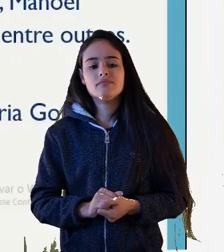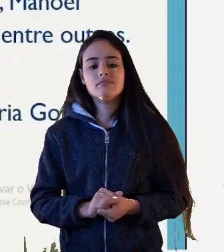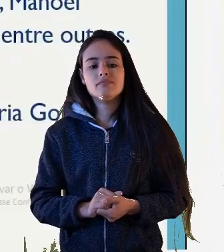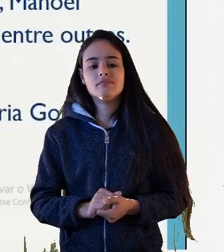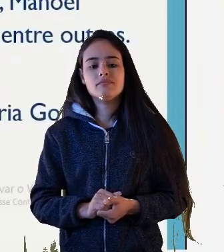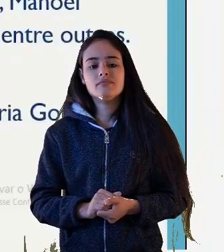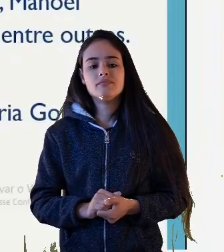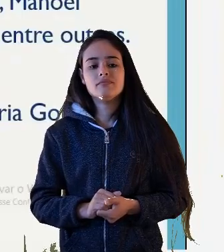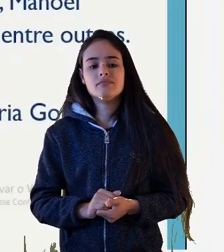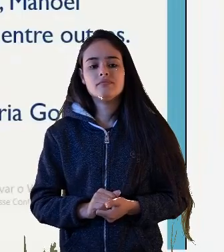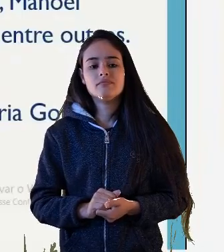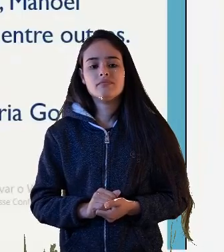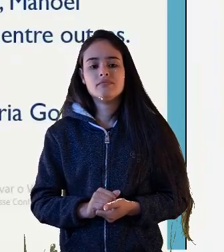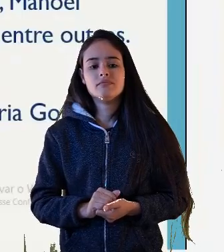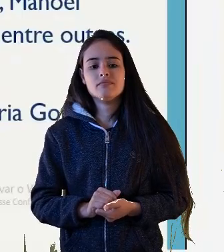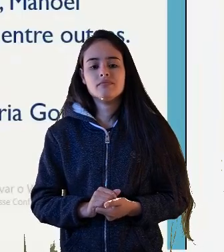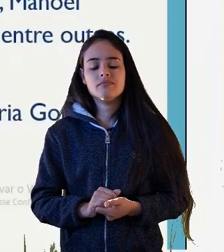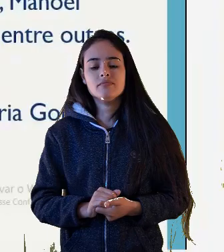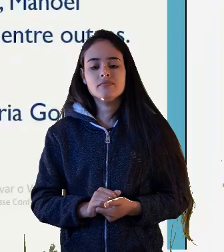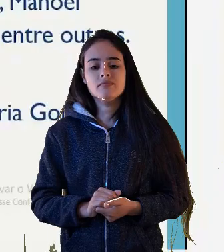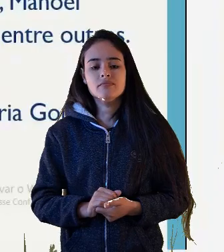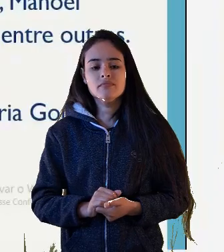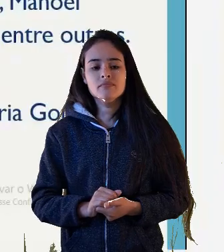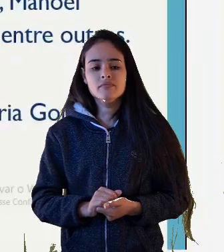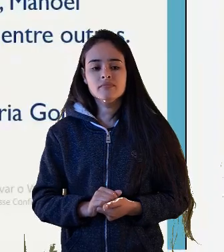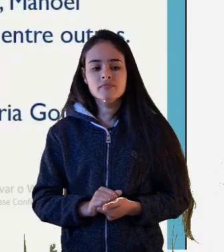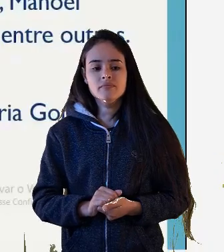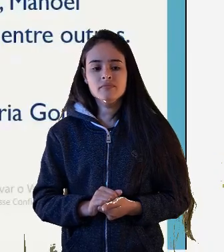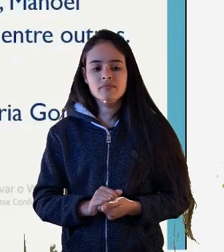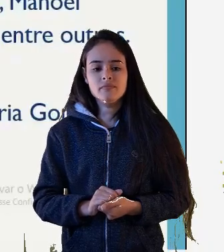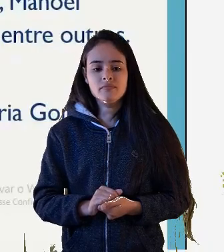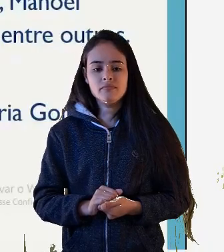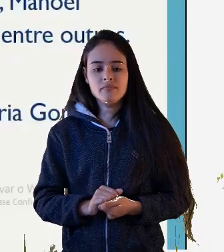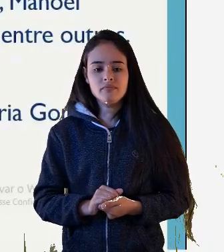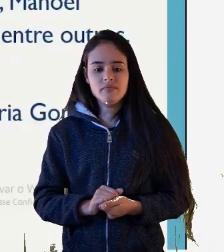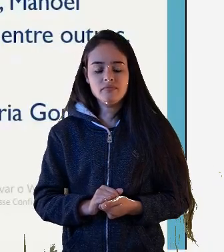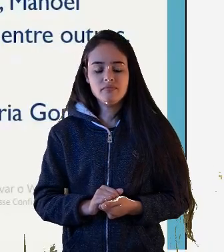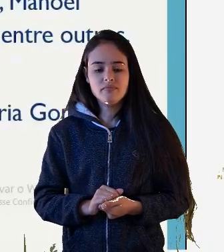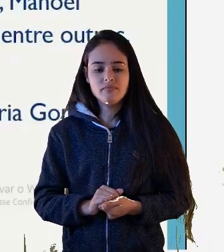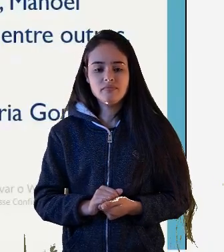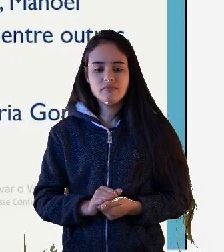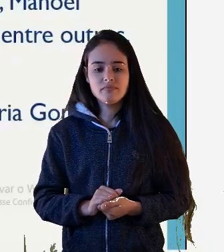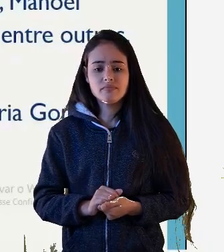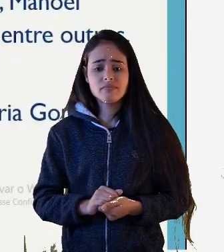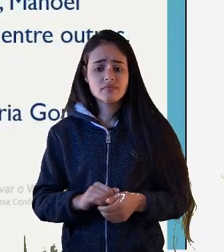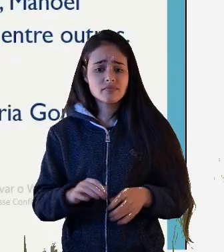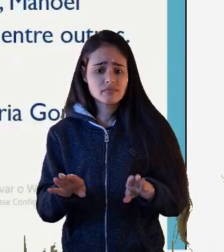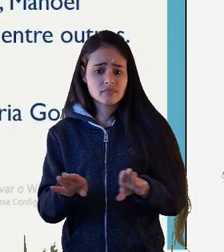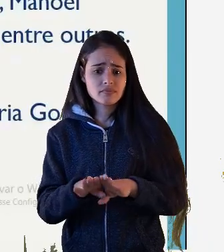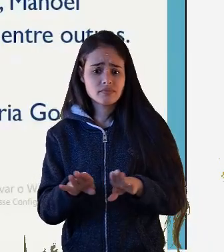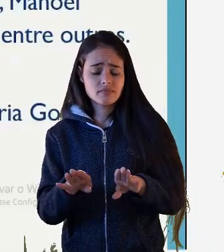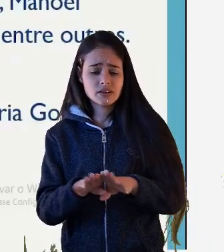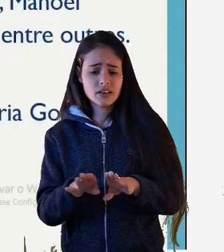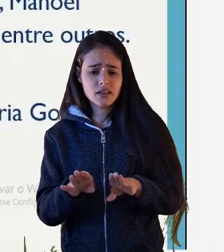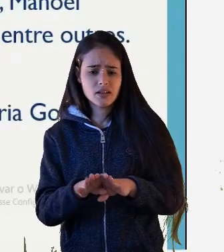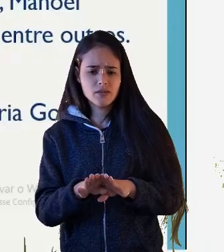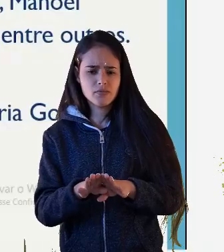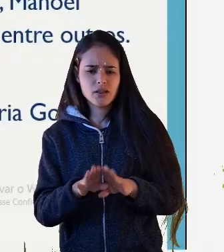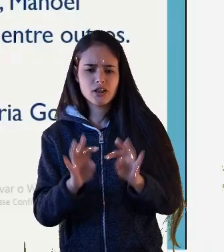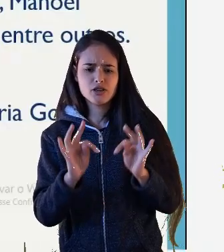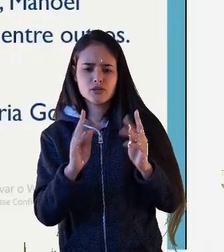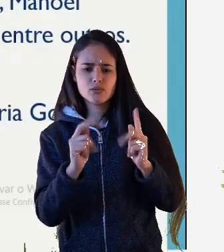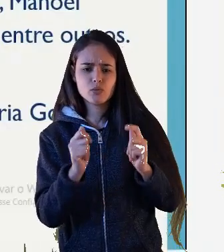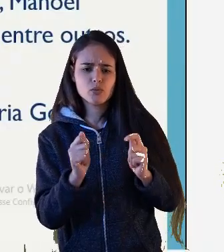estudar 2 anos incompletos, né, onde ela morava, e mesmo assim, porque uma